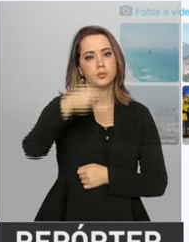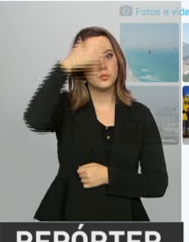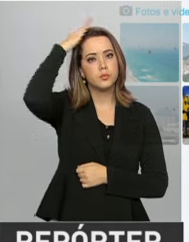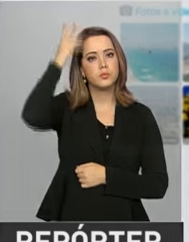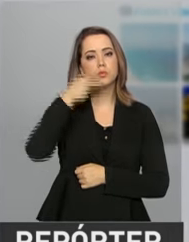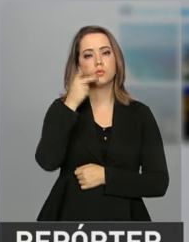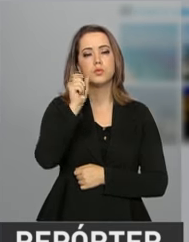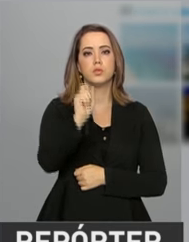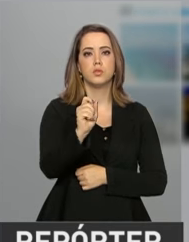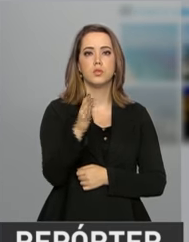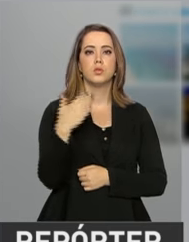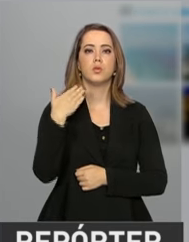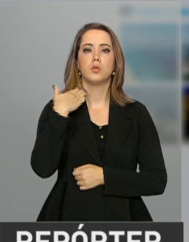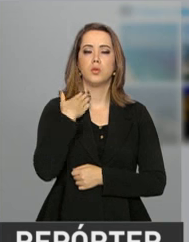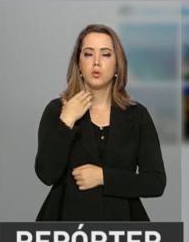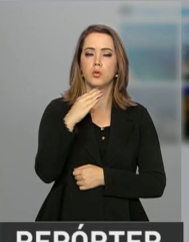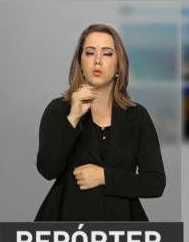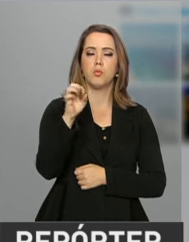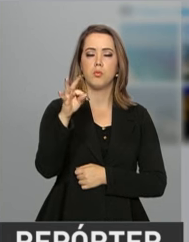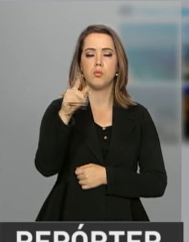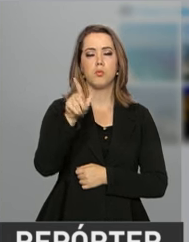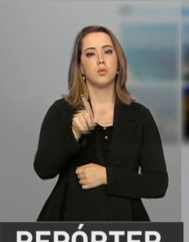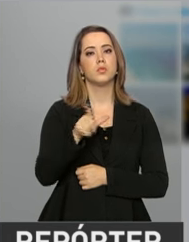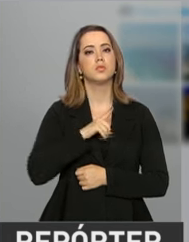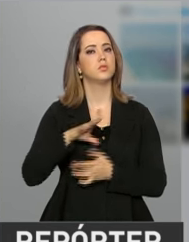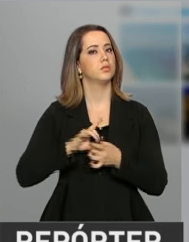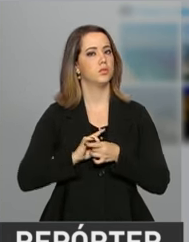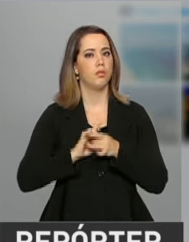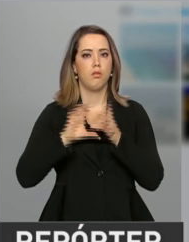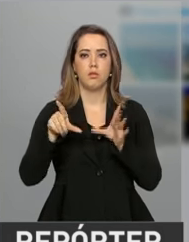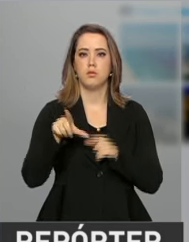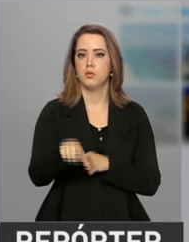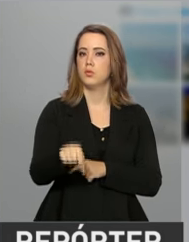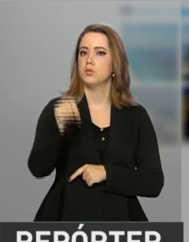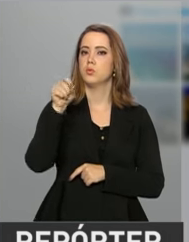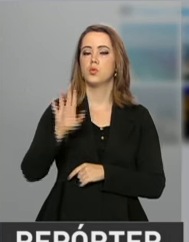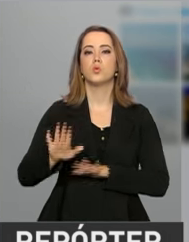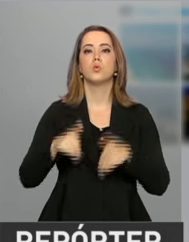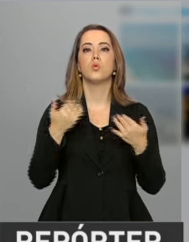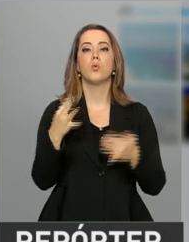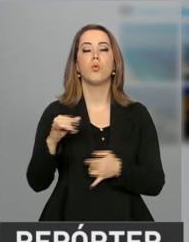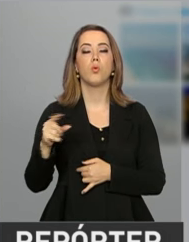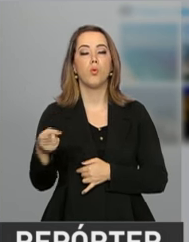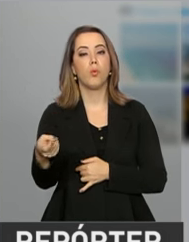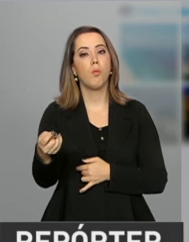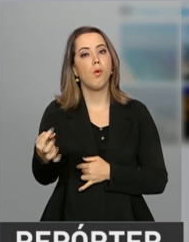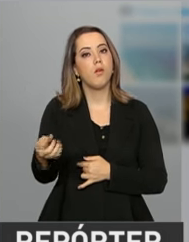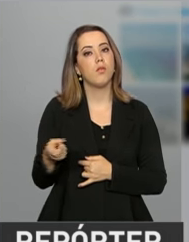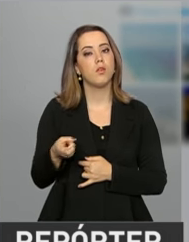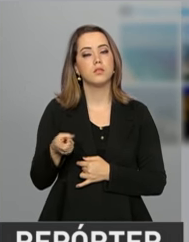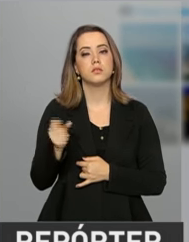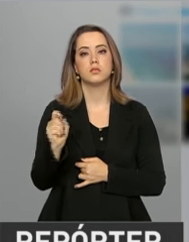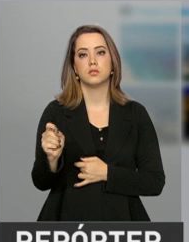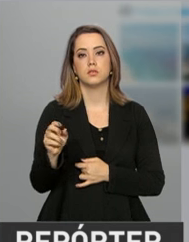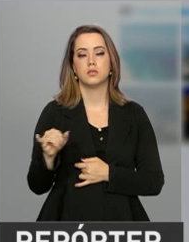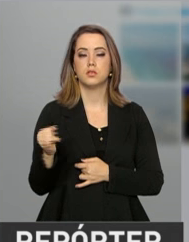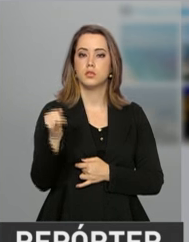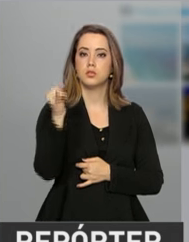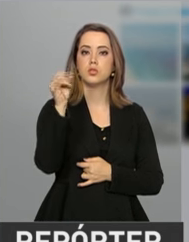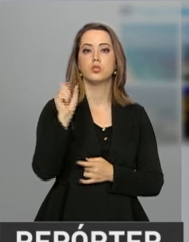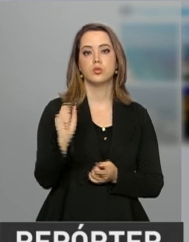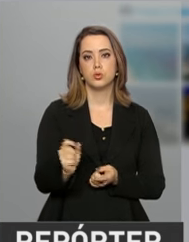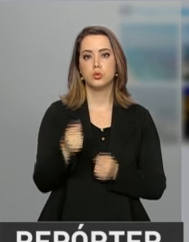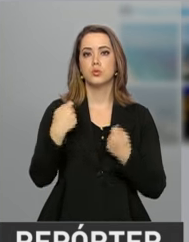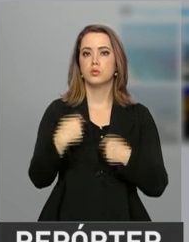que o Banco Central tem plena autonomia para decidir a taxa básica de juros e que o principal objetivo da política monetária é